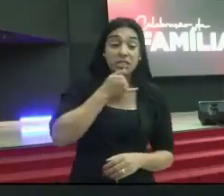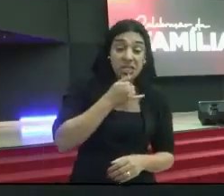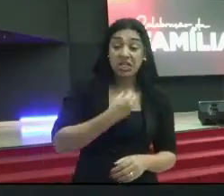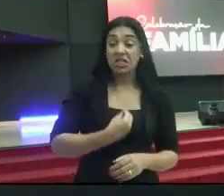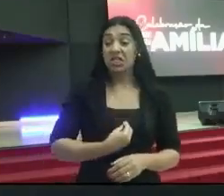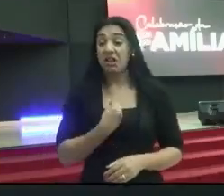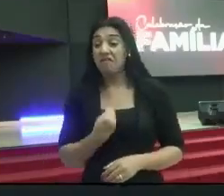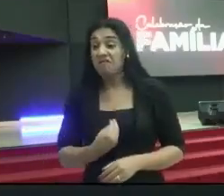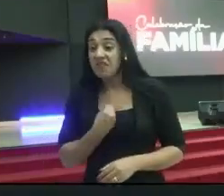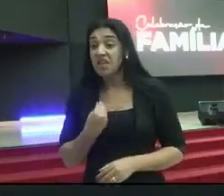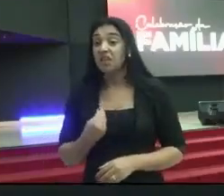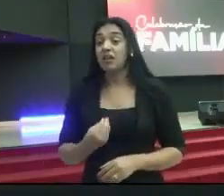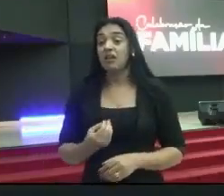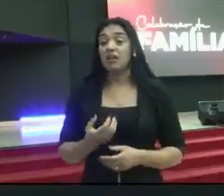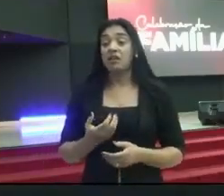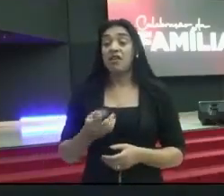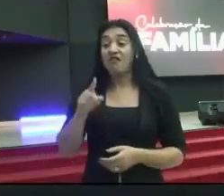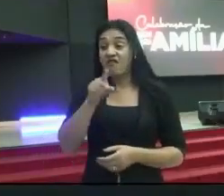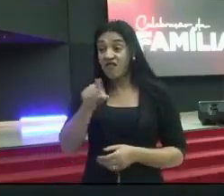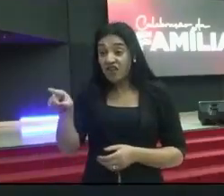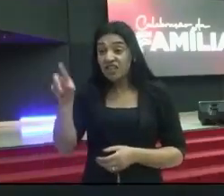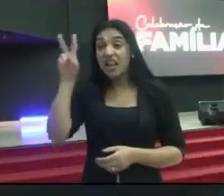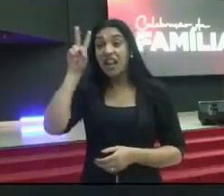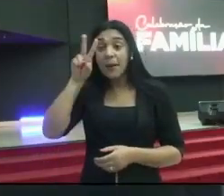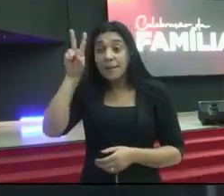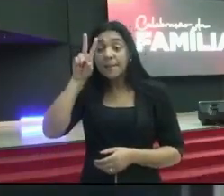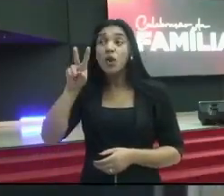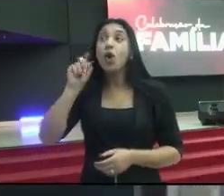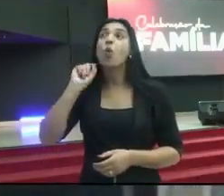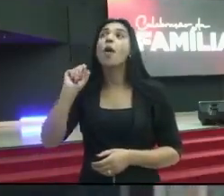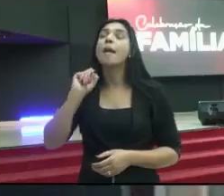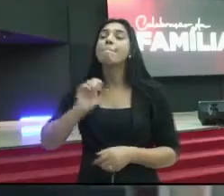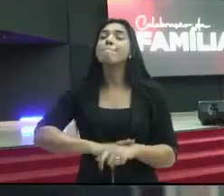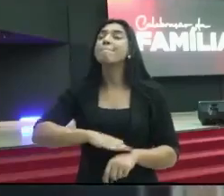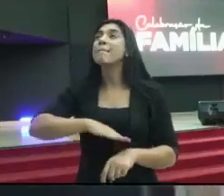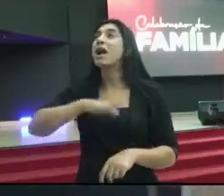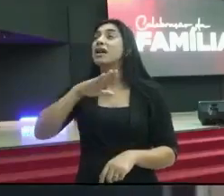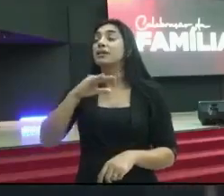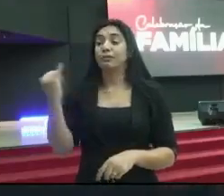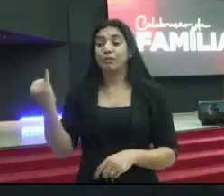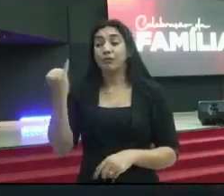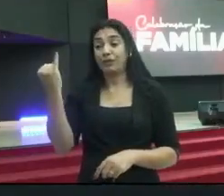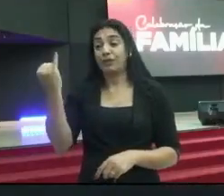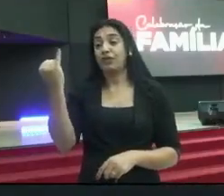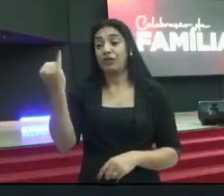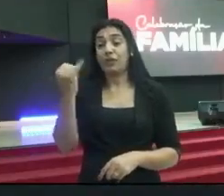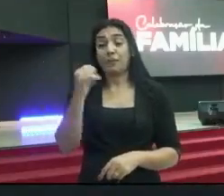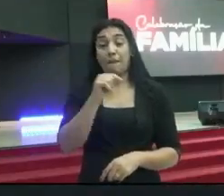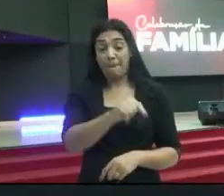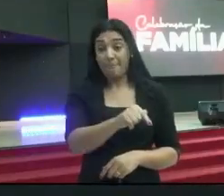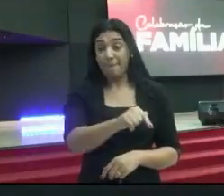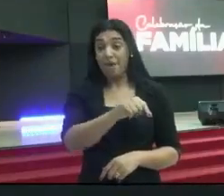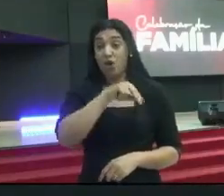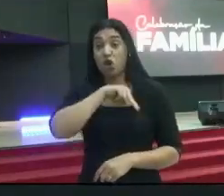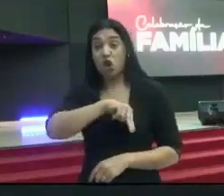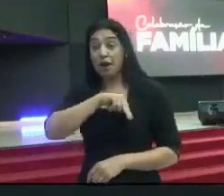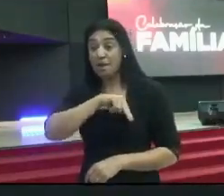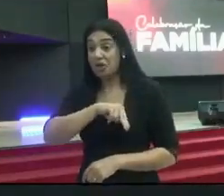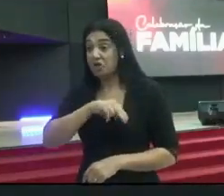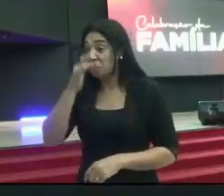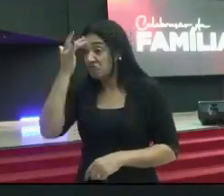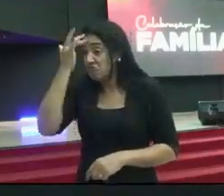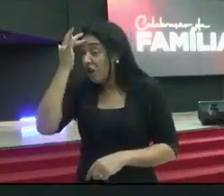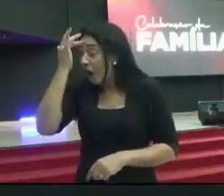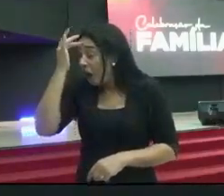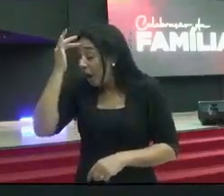decepções da vida. E eu quero lhe lembrar algo maior. Noemi não sabia.